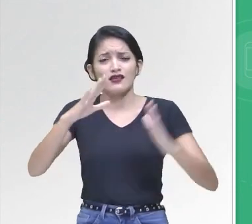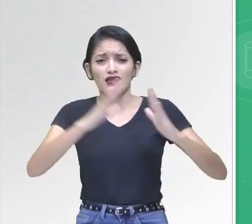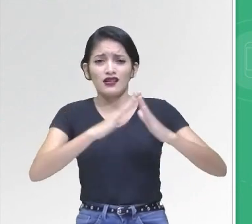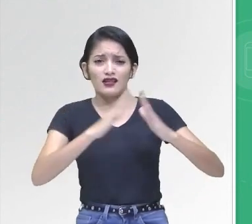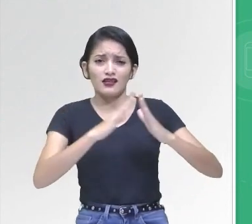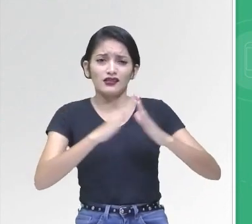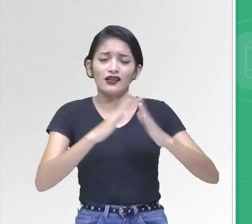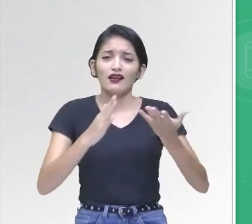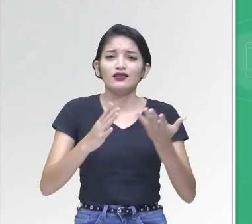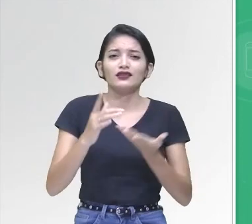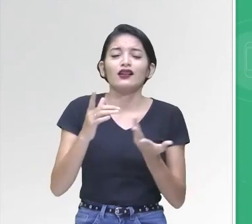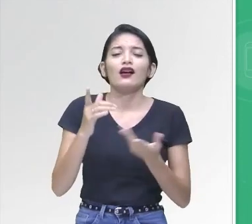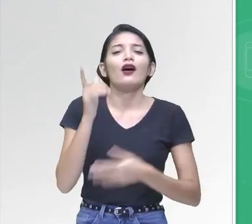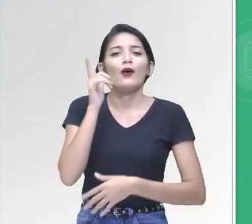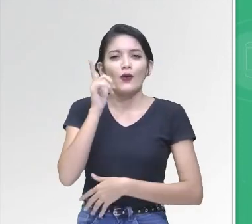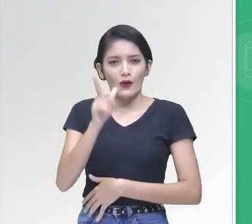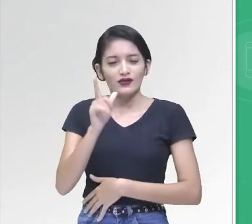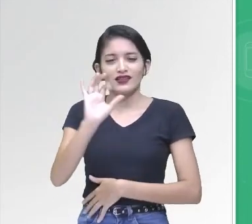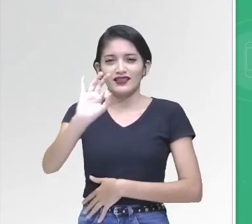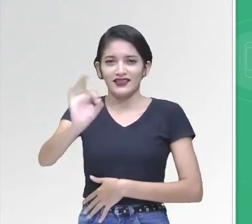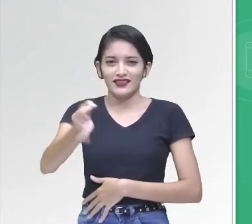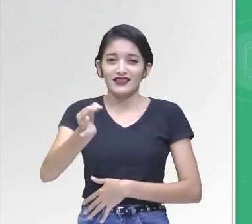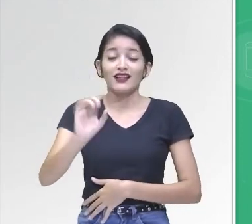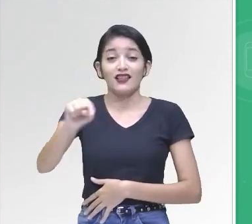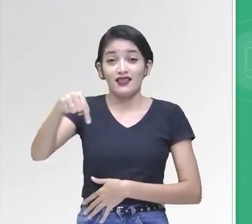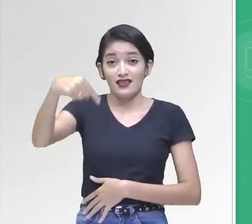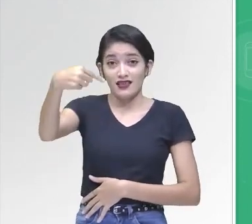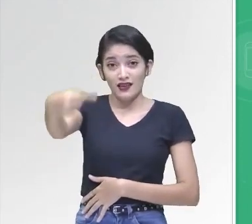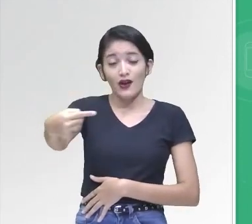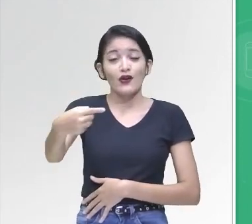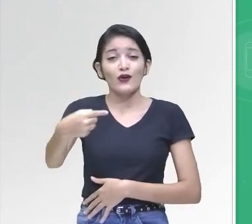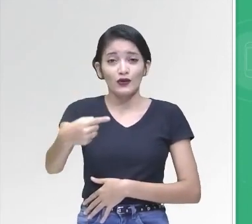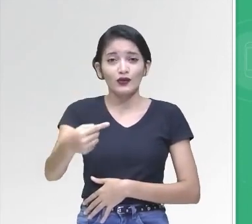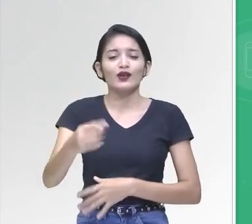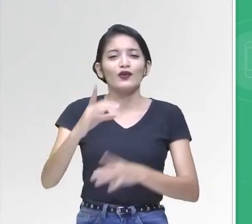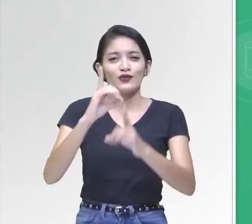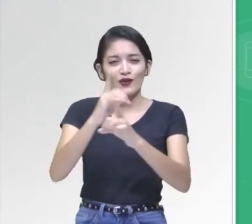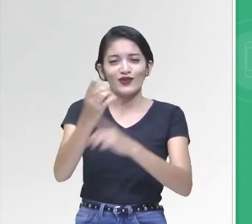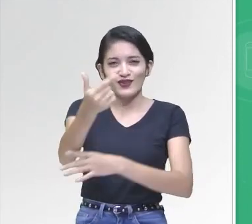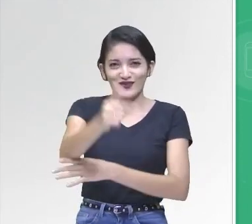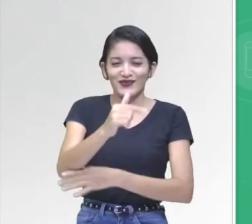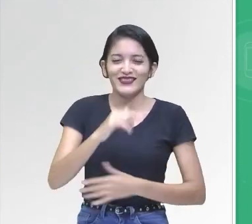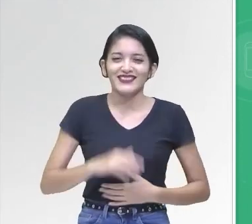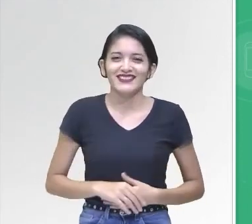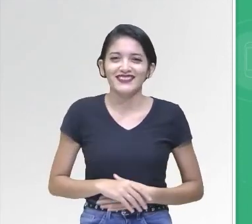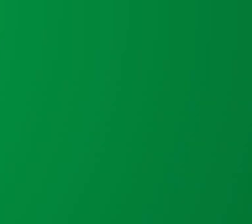conseguiram acertar. Na próxima vez a gente se encontra, pessoal.